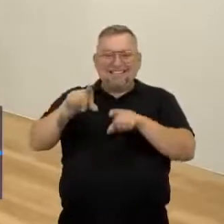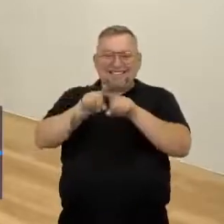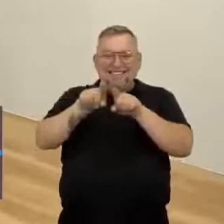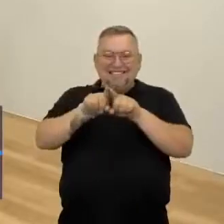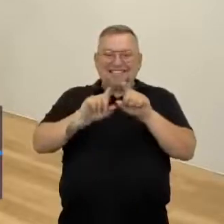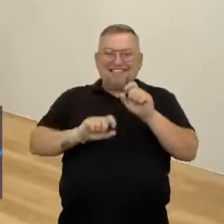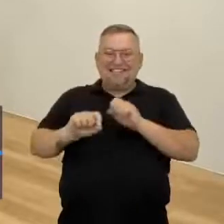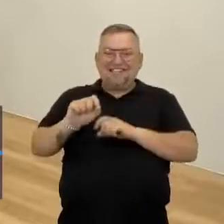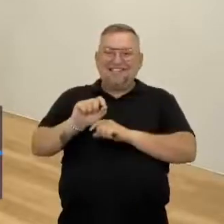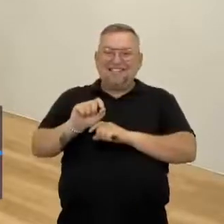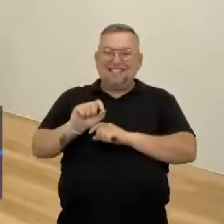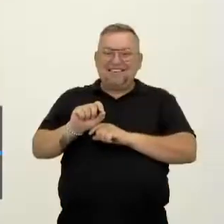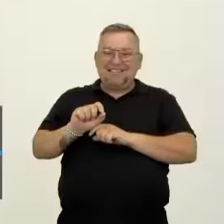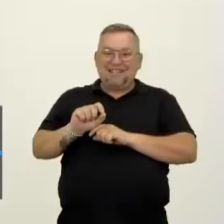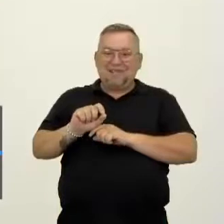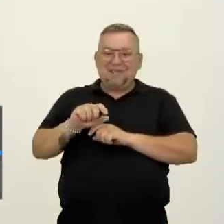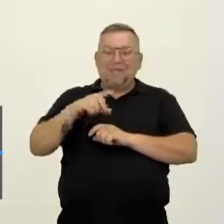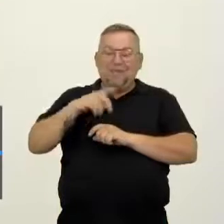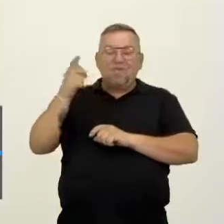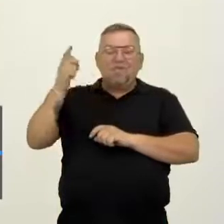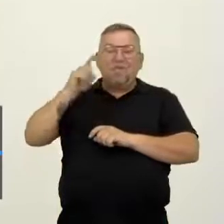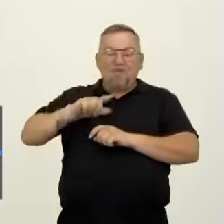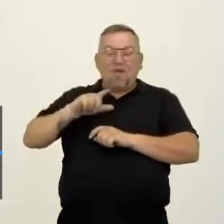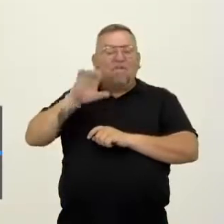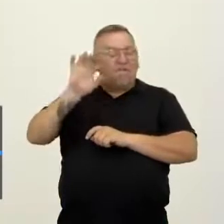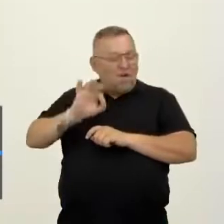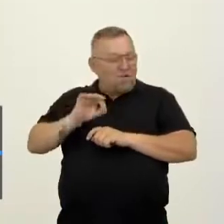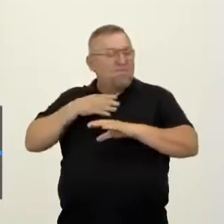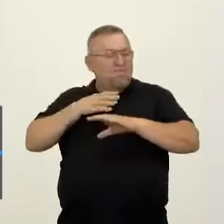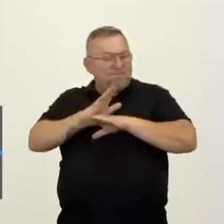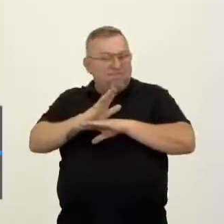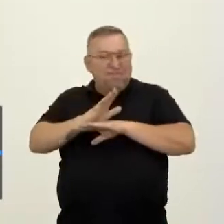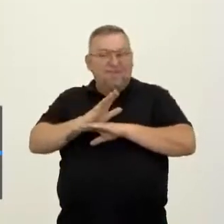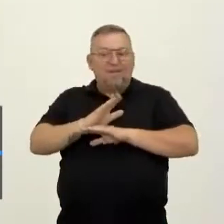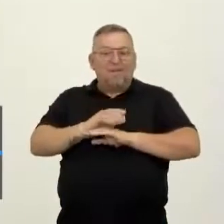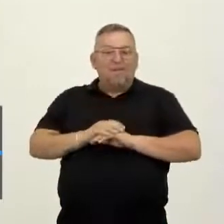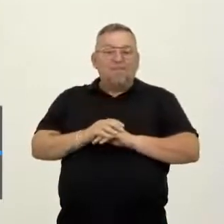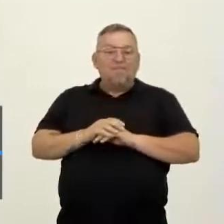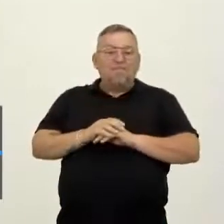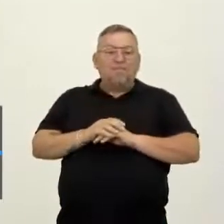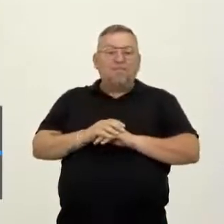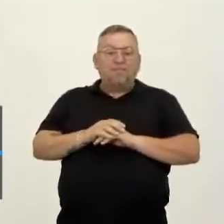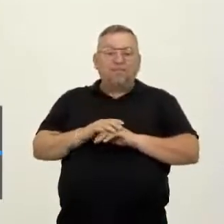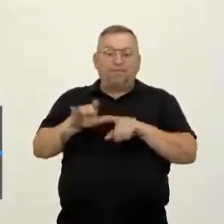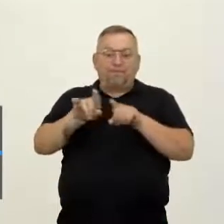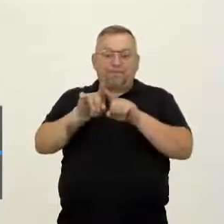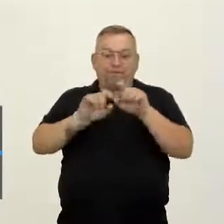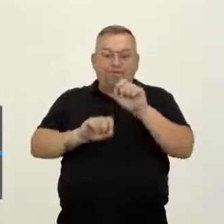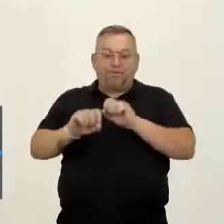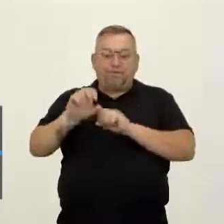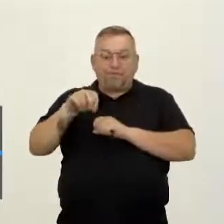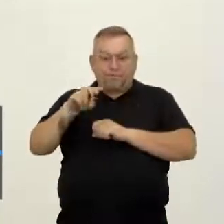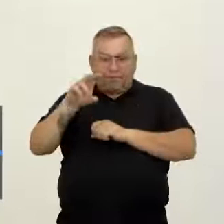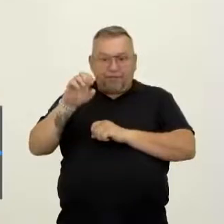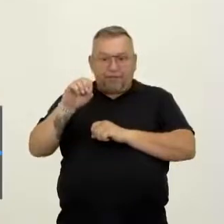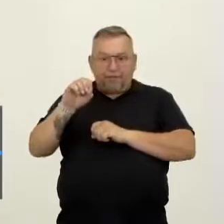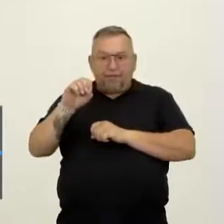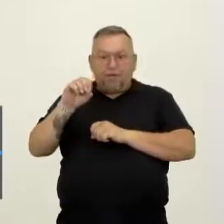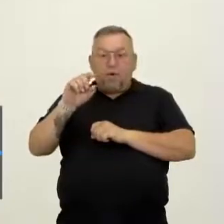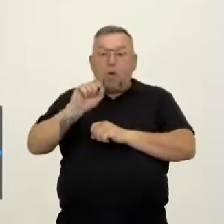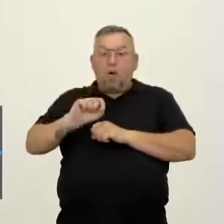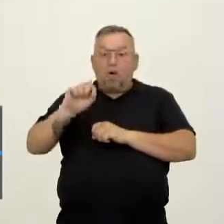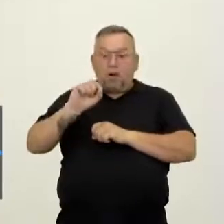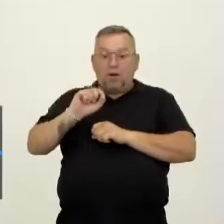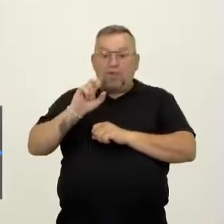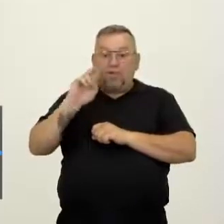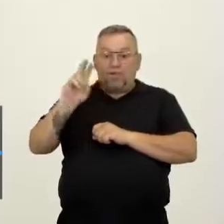mas hei de ir, uma hora dessas vai dar certo. Então, ó, o Ovo é um dos espetáculos do Circo de Soleil.